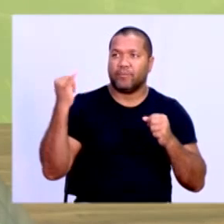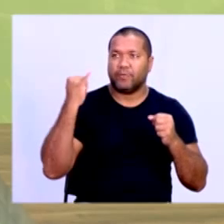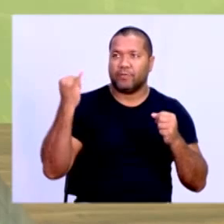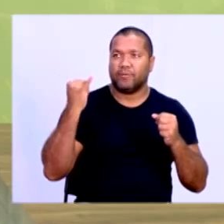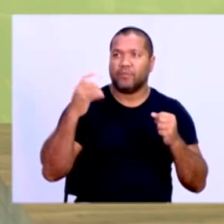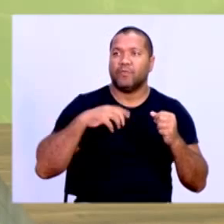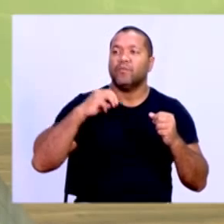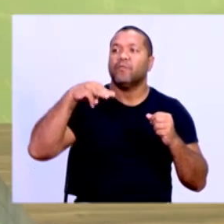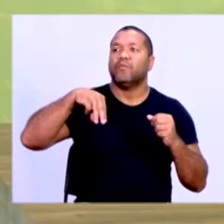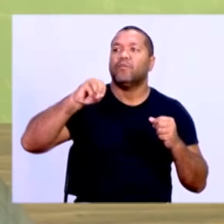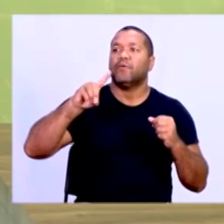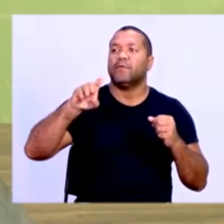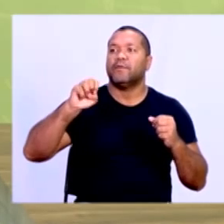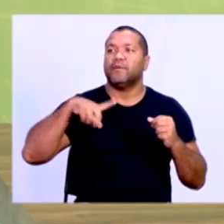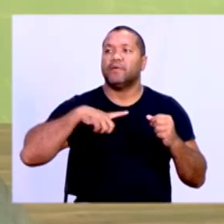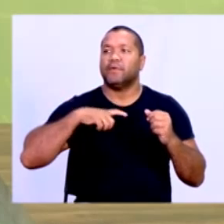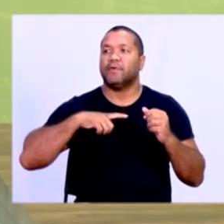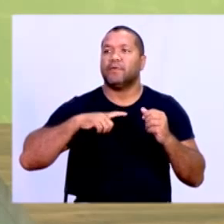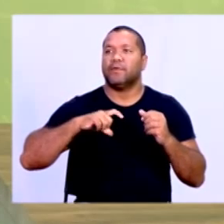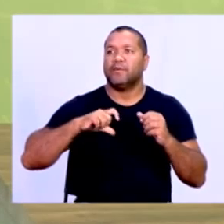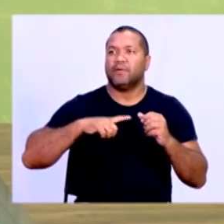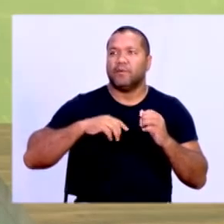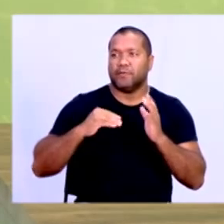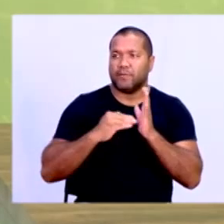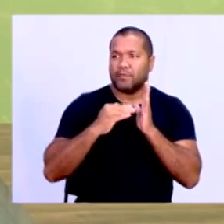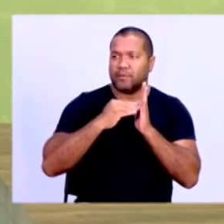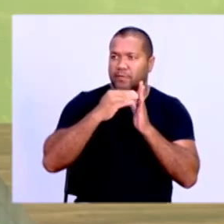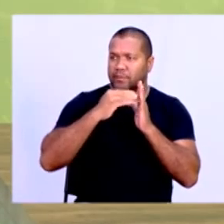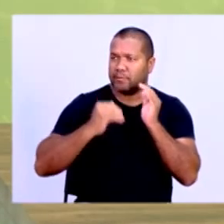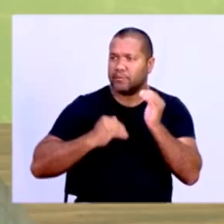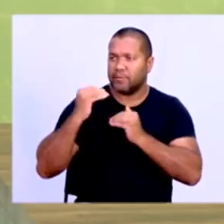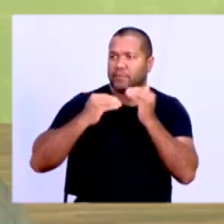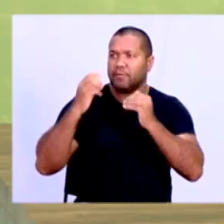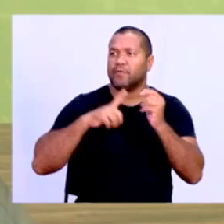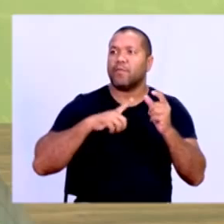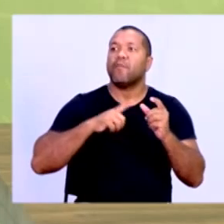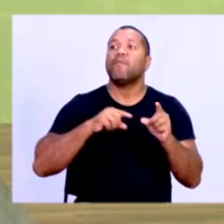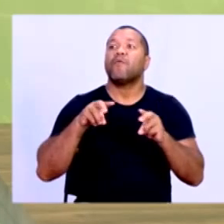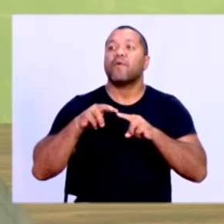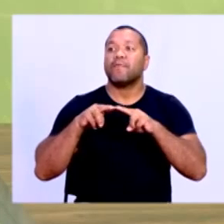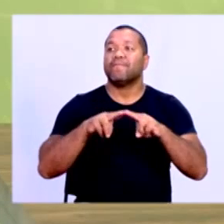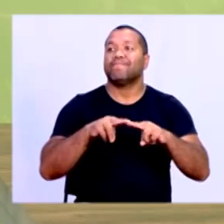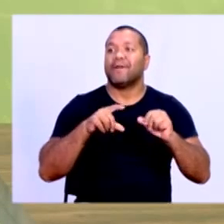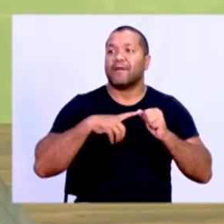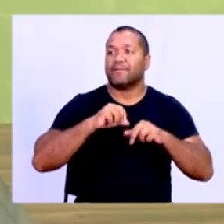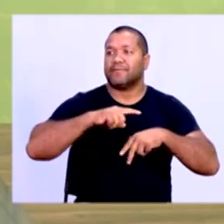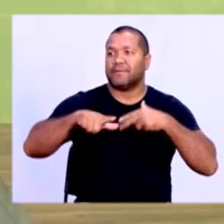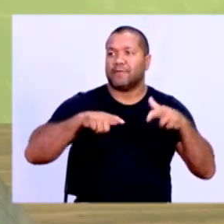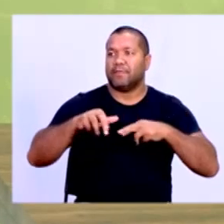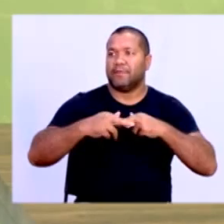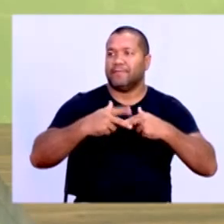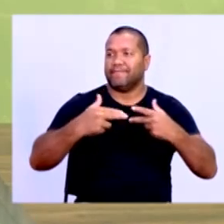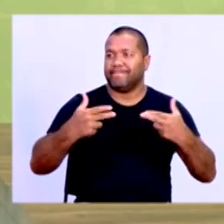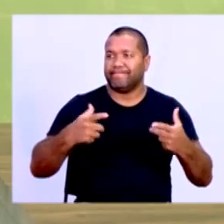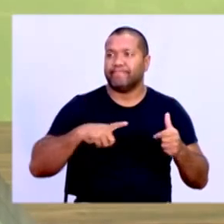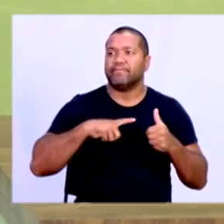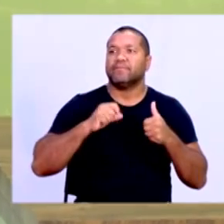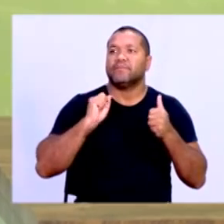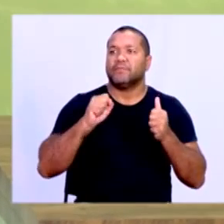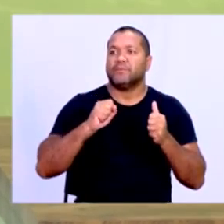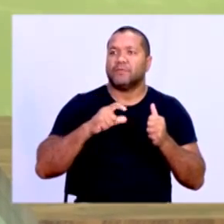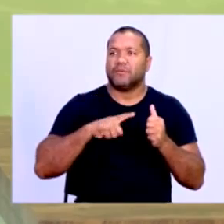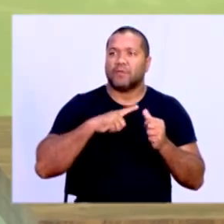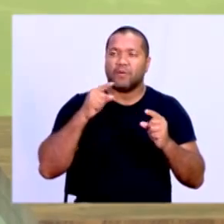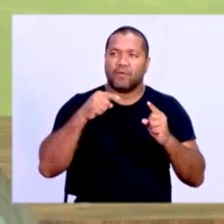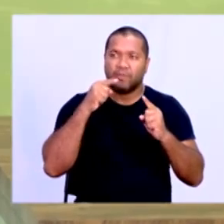de programação de desenvolvimento atual. O mercado trabalha sob essa perspectiva, que é a programação